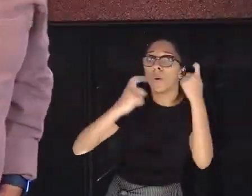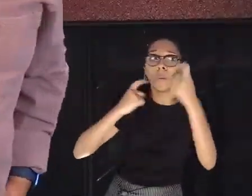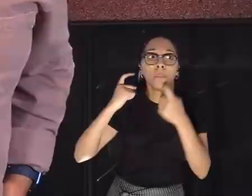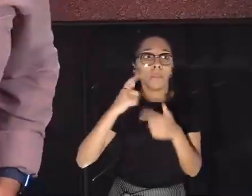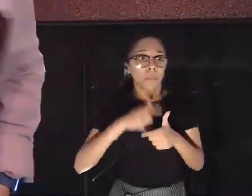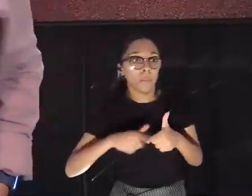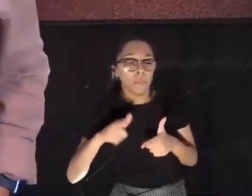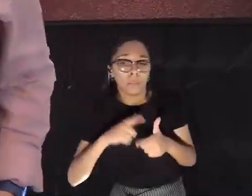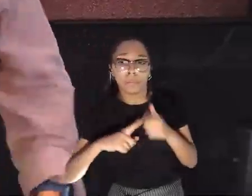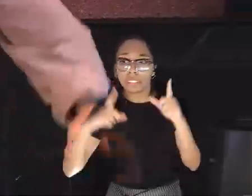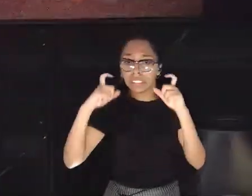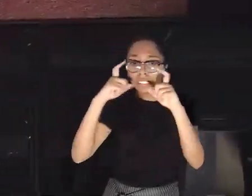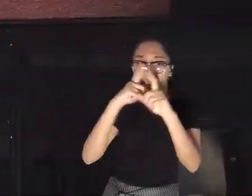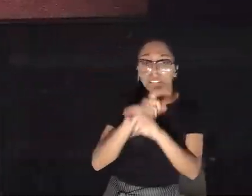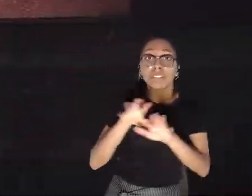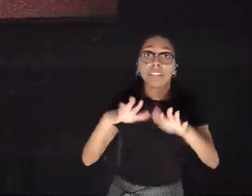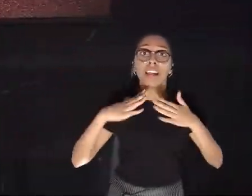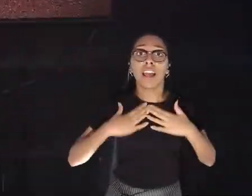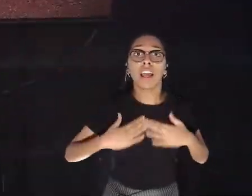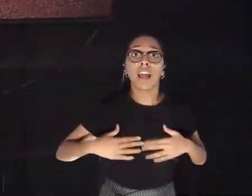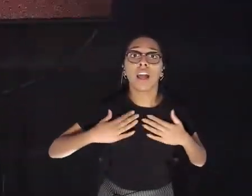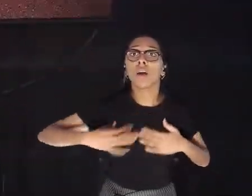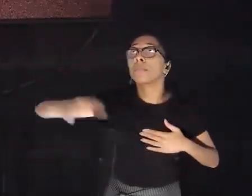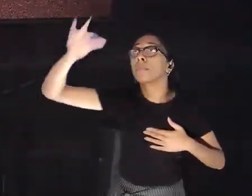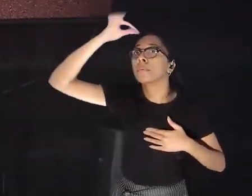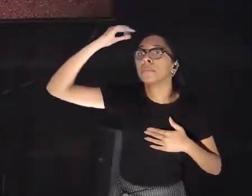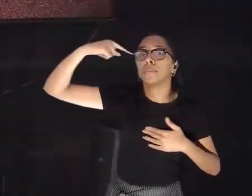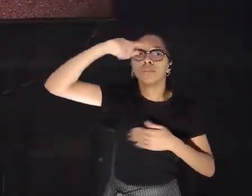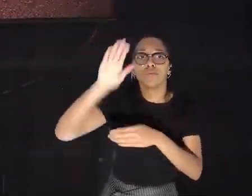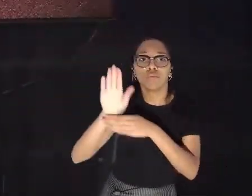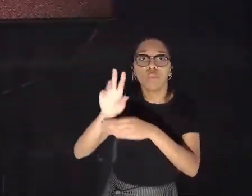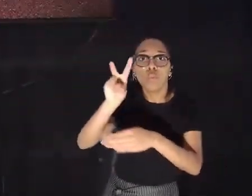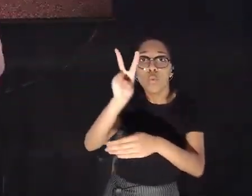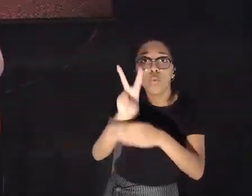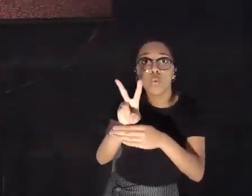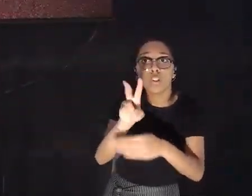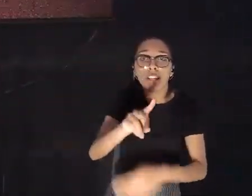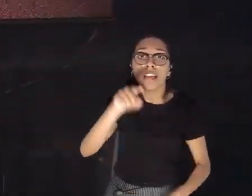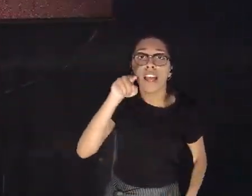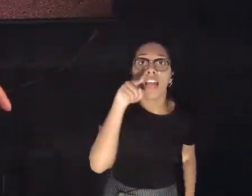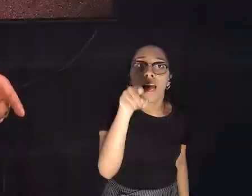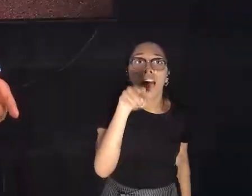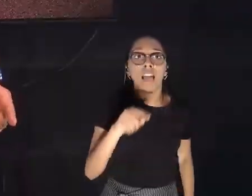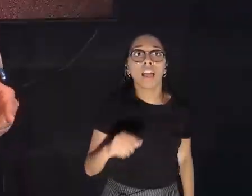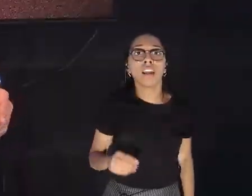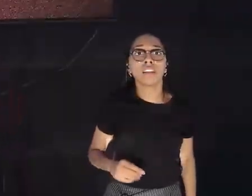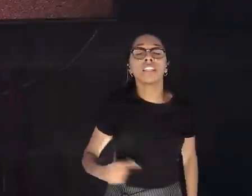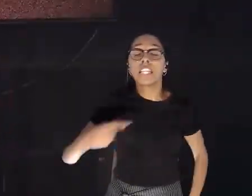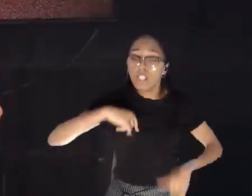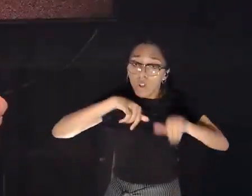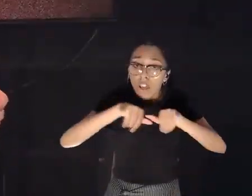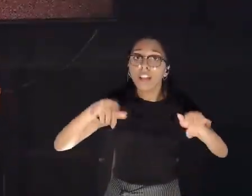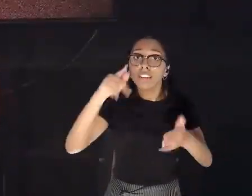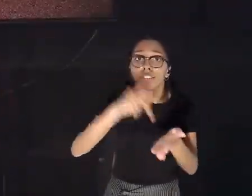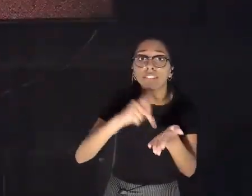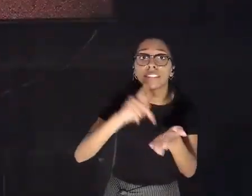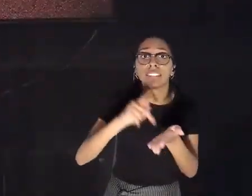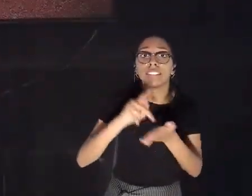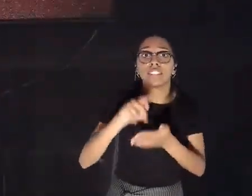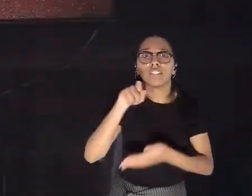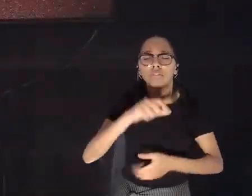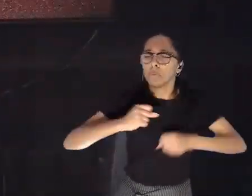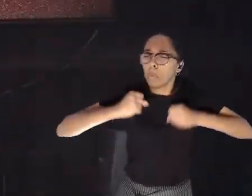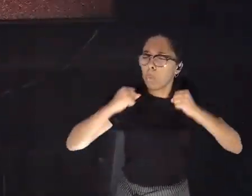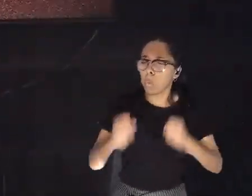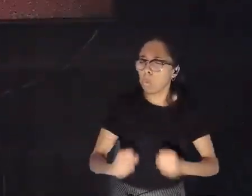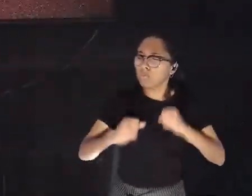eu vou morrer. Você não vai morrer não, porque sempre haverá recurso para você. Eu vou dizer uma coisa para você: o teu limite é inesgotável, porque você